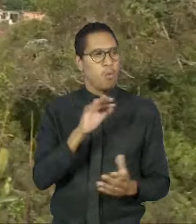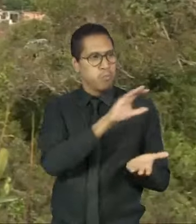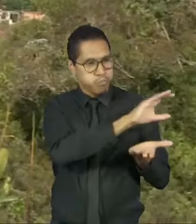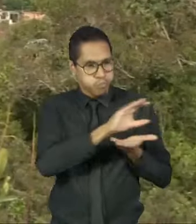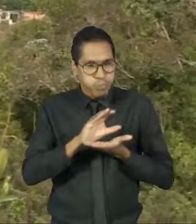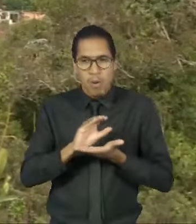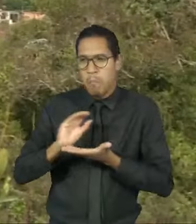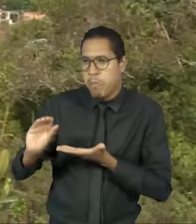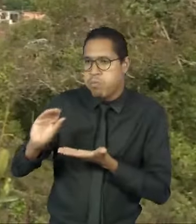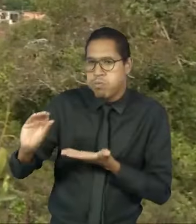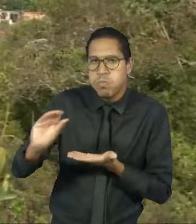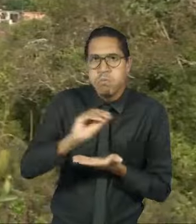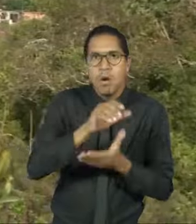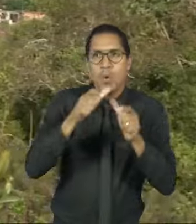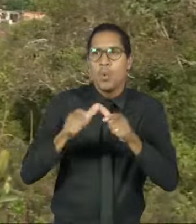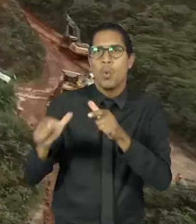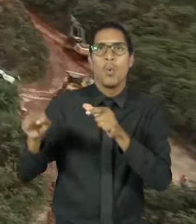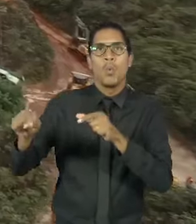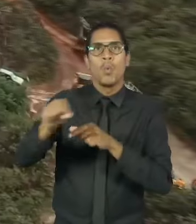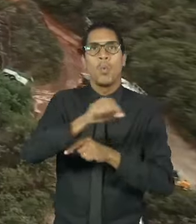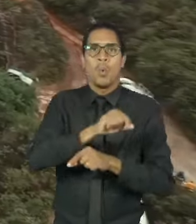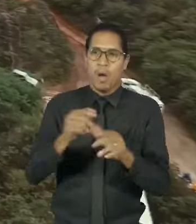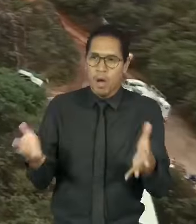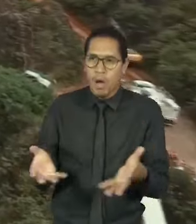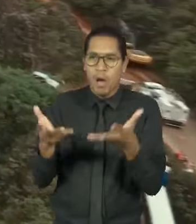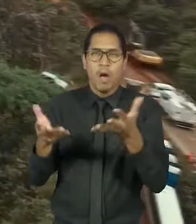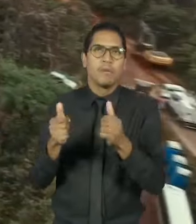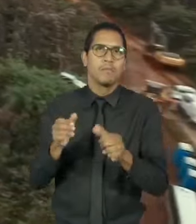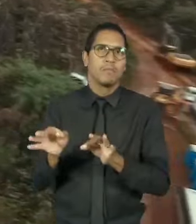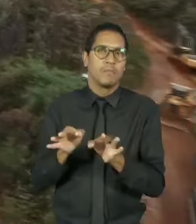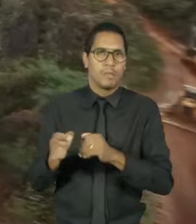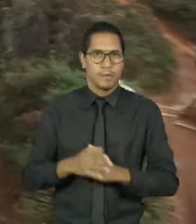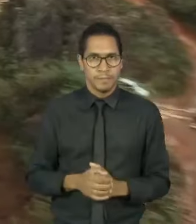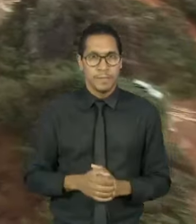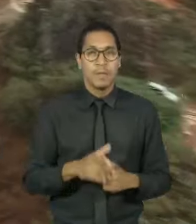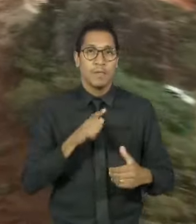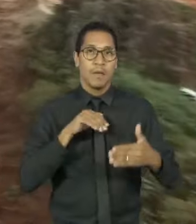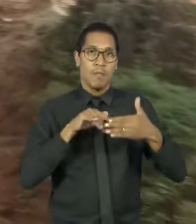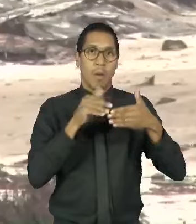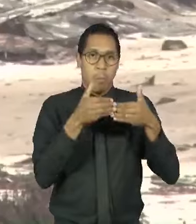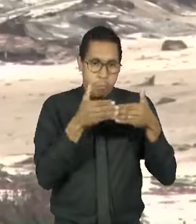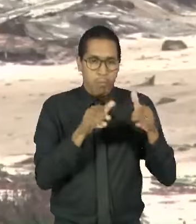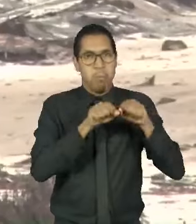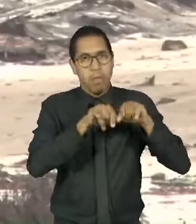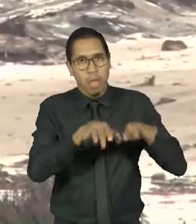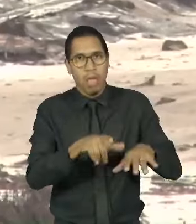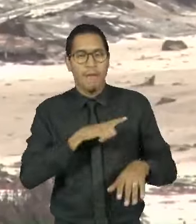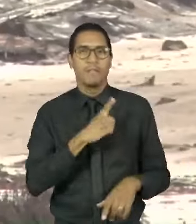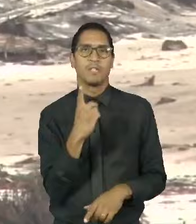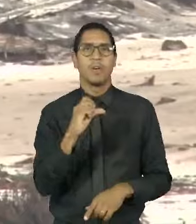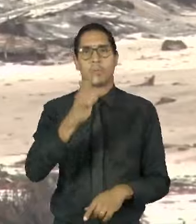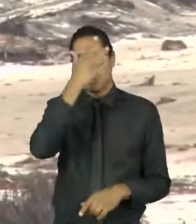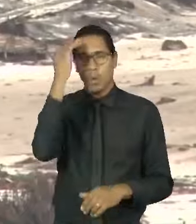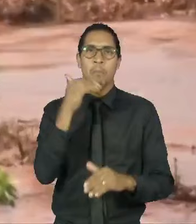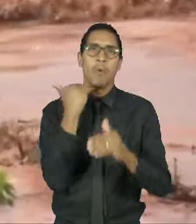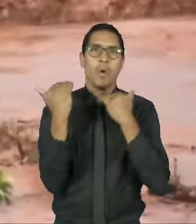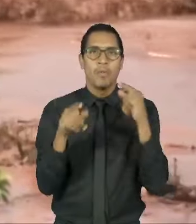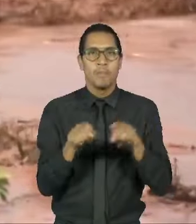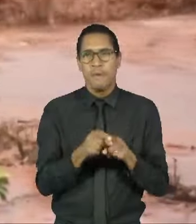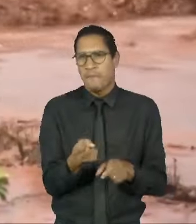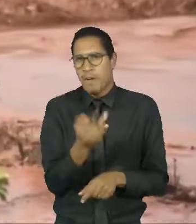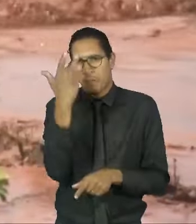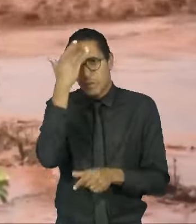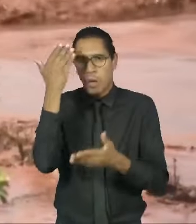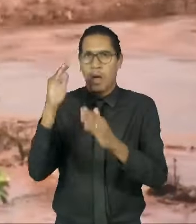aplicado nas áreas impactadas pelo desastre. O rompimento da barragem matou 19 pessoas. Deixou centenas de desabrigados